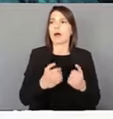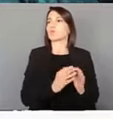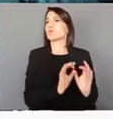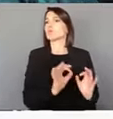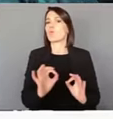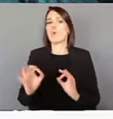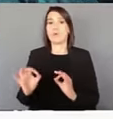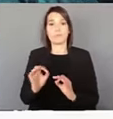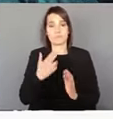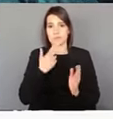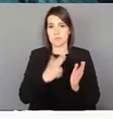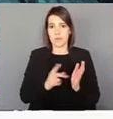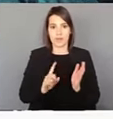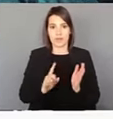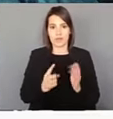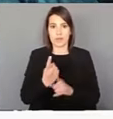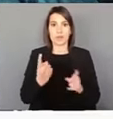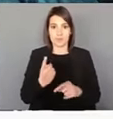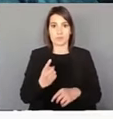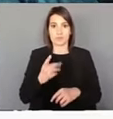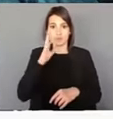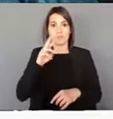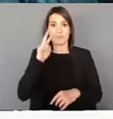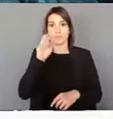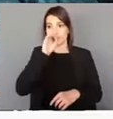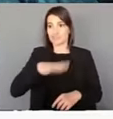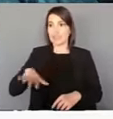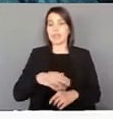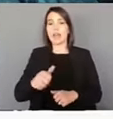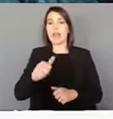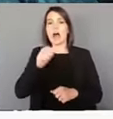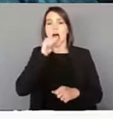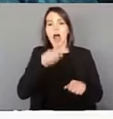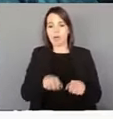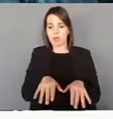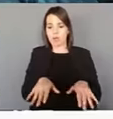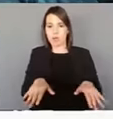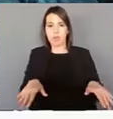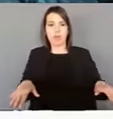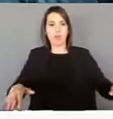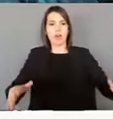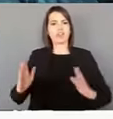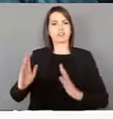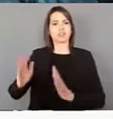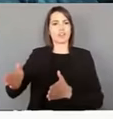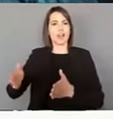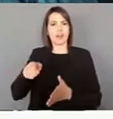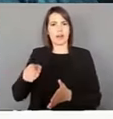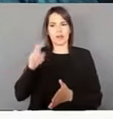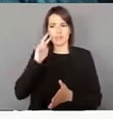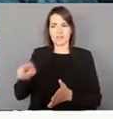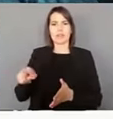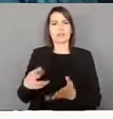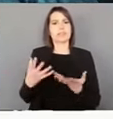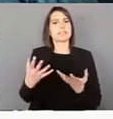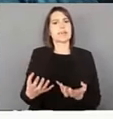não é assim, porque se nós passamos nos jardins e vemos as águas a escorrer pelas estradas numa altura em que já estamos em seca, como eu vi na madrugada de